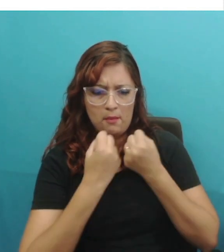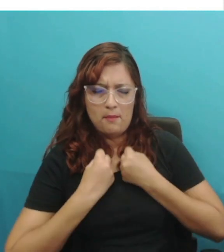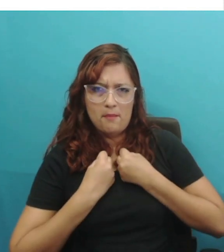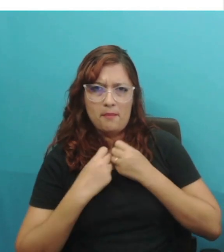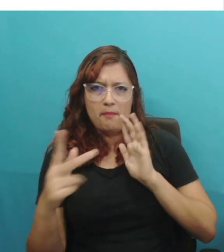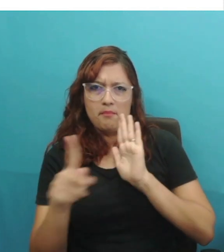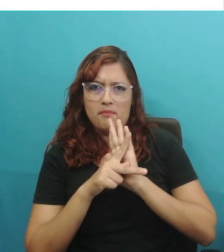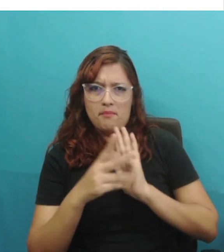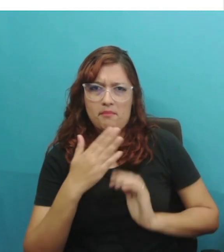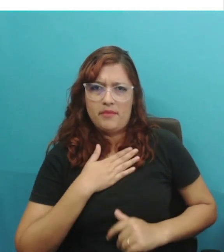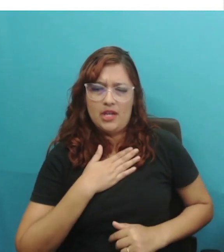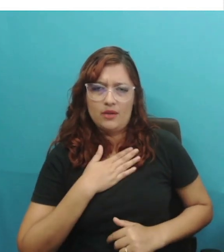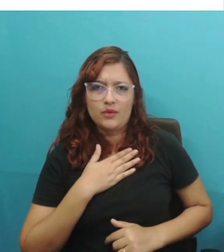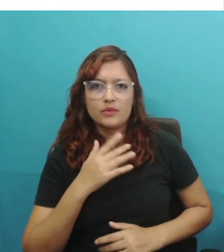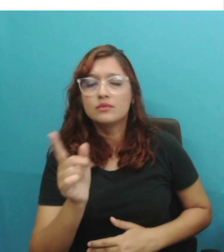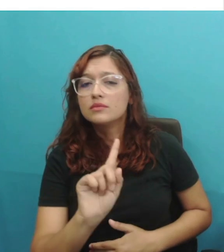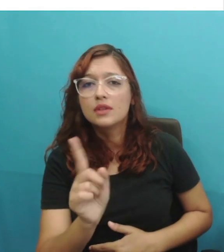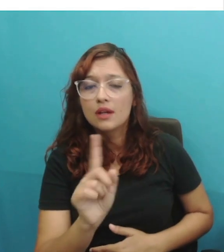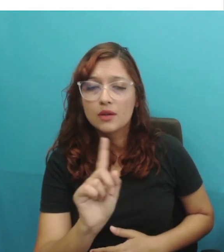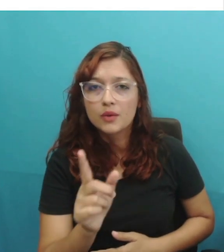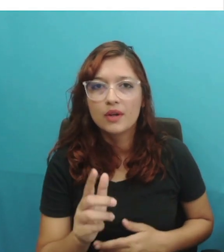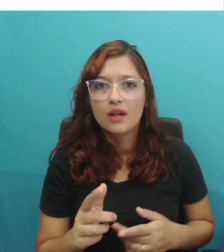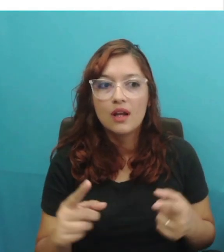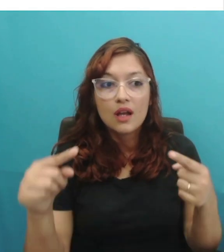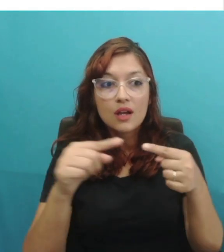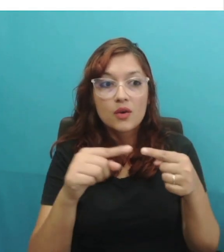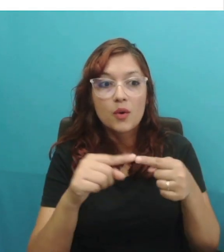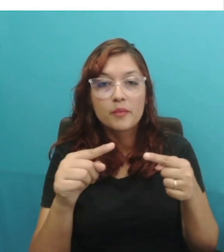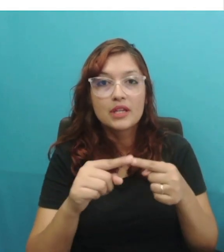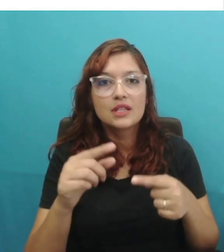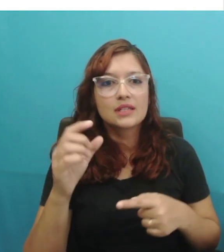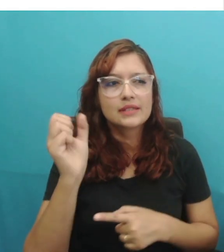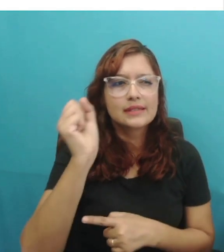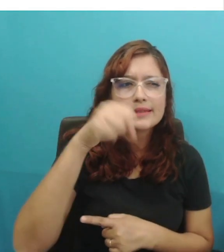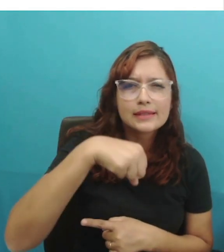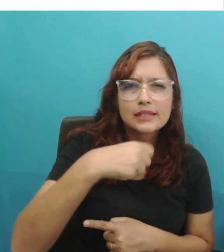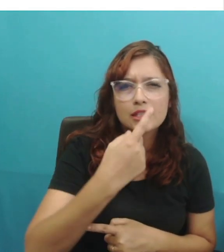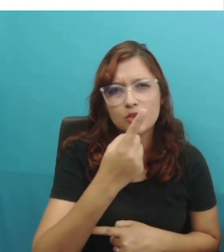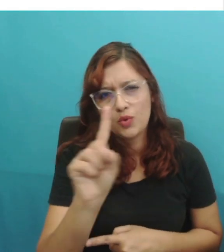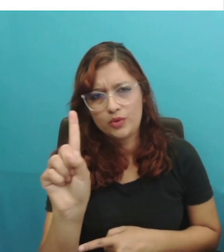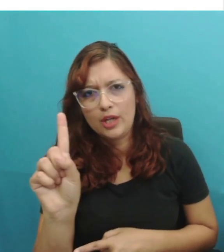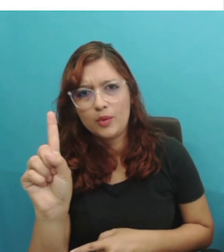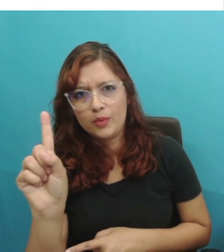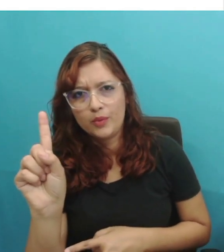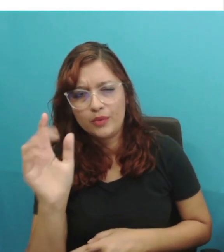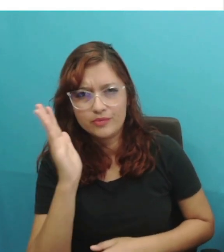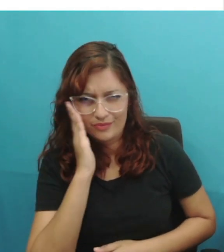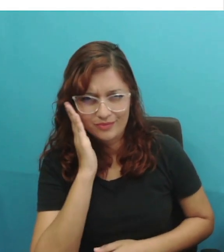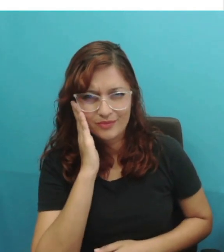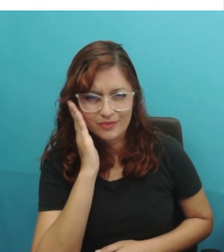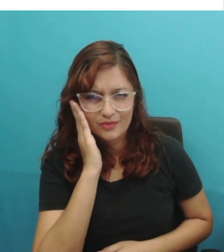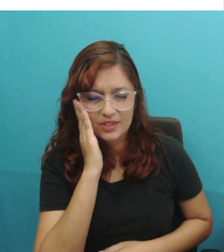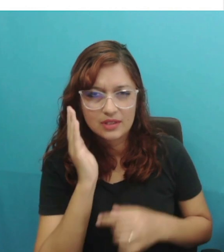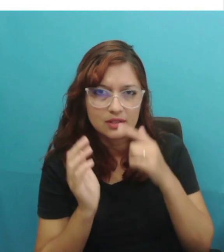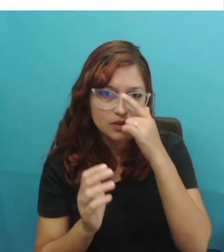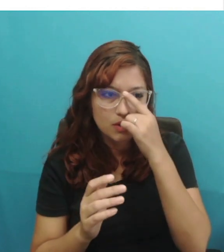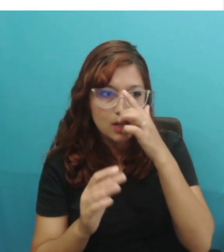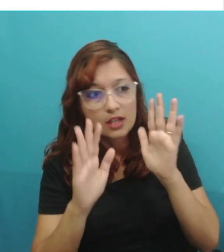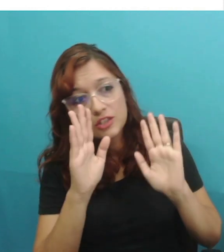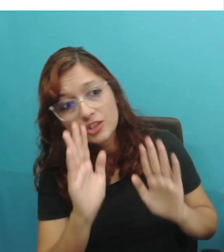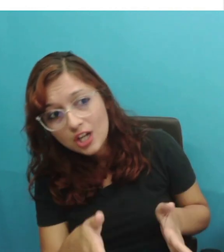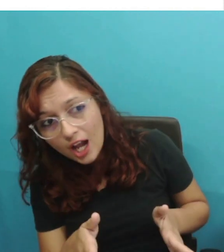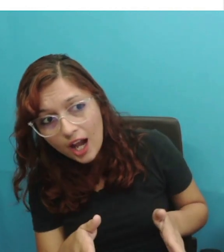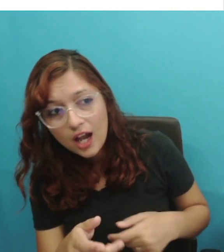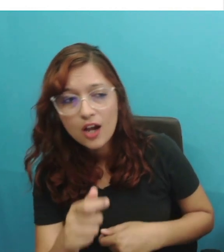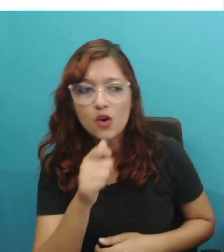Esse tem significa posse? Algo que me pertence? Não. É só quer saber sim